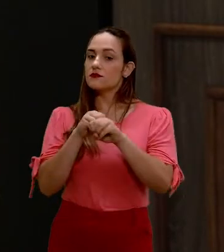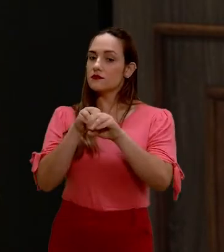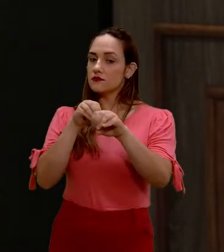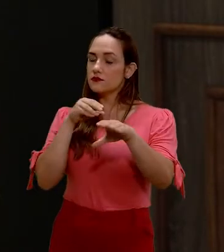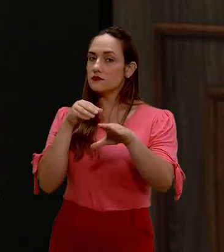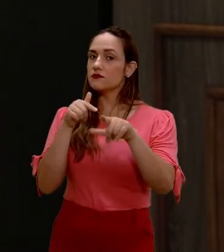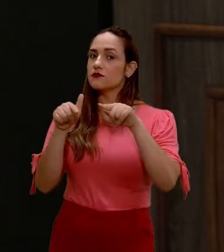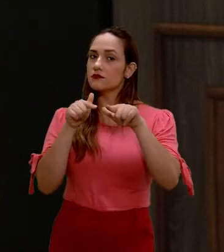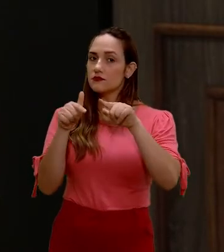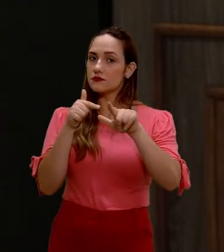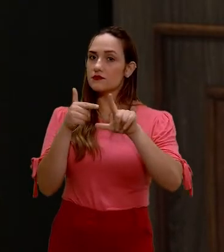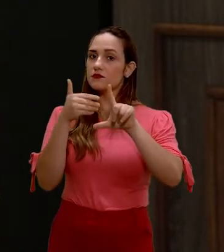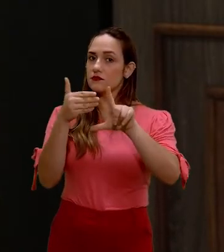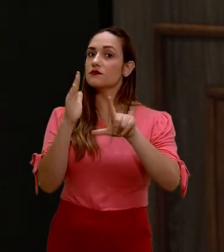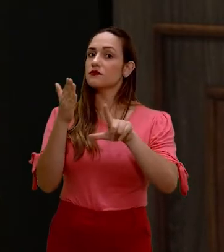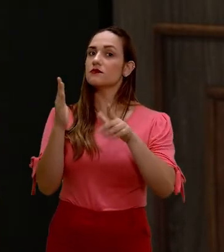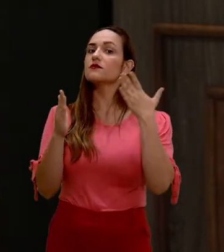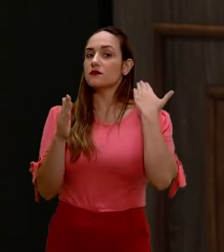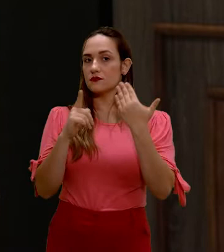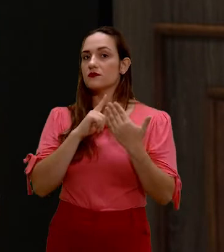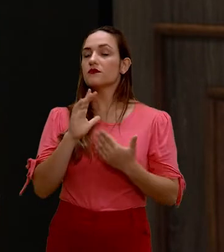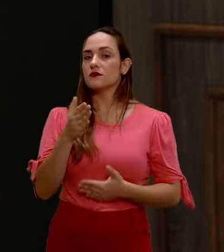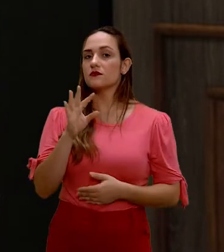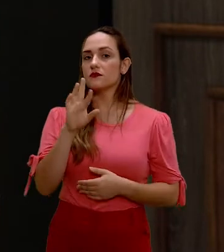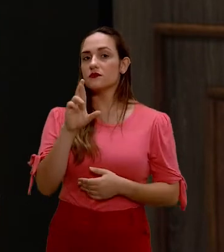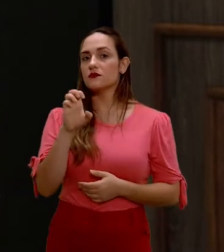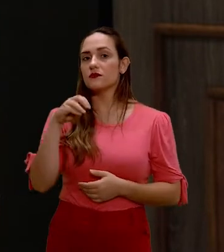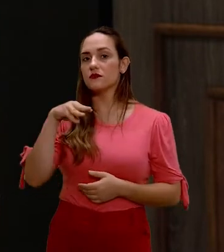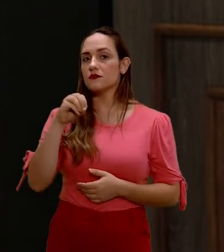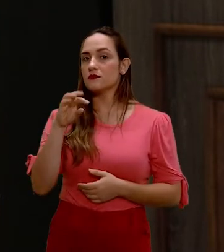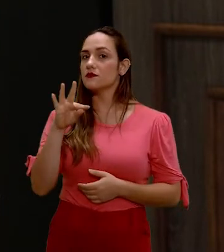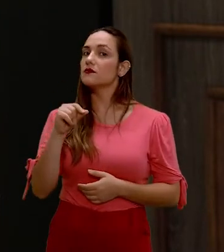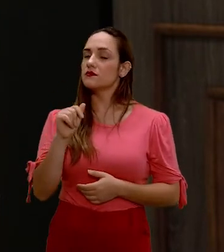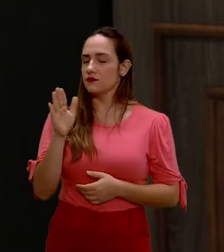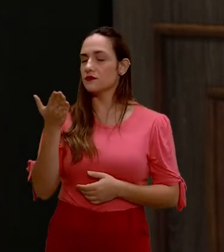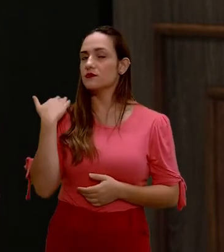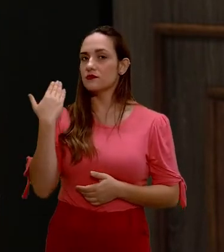Quando nós começamos a pegar processos do interior,